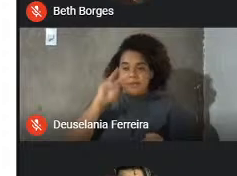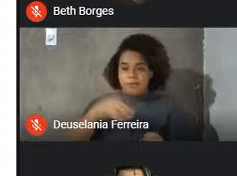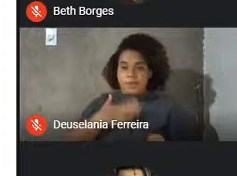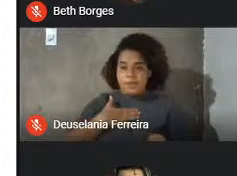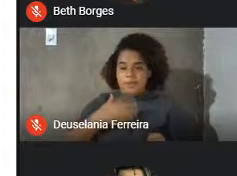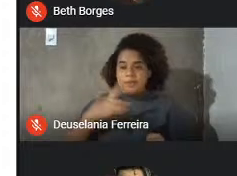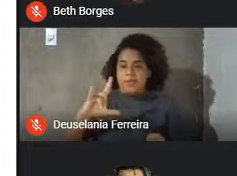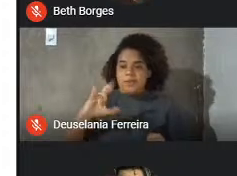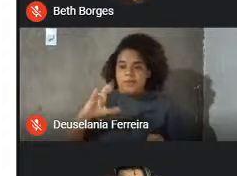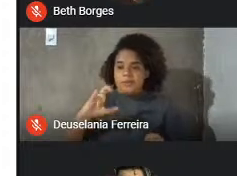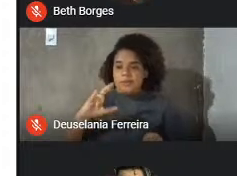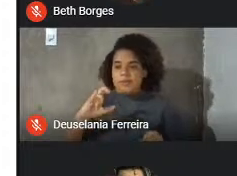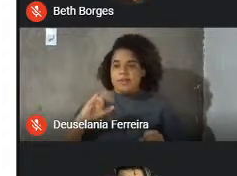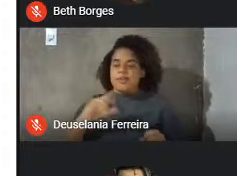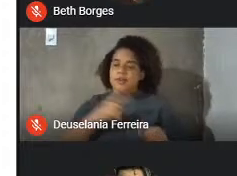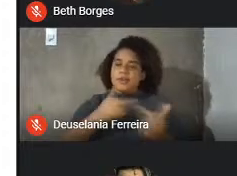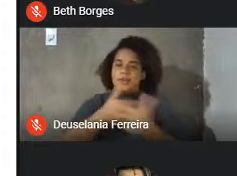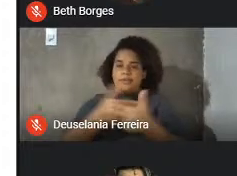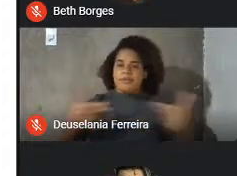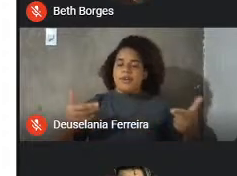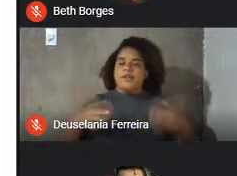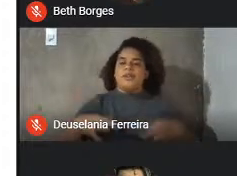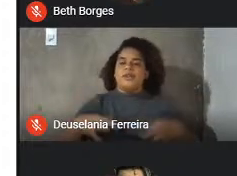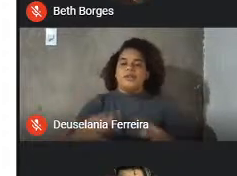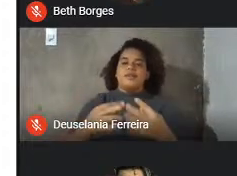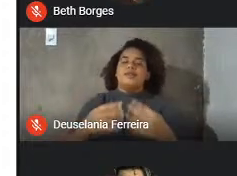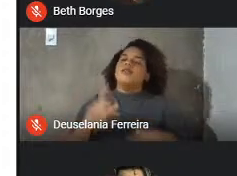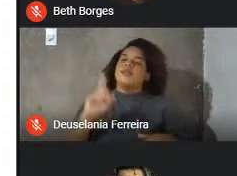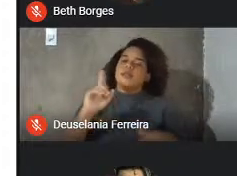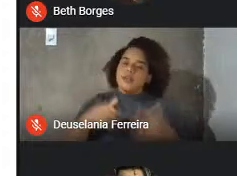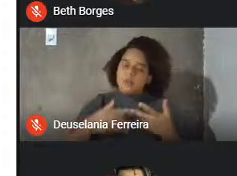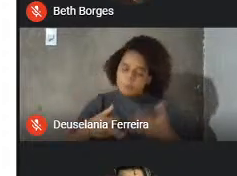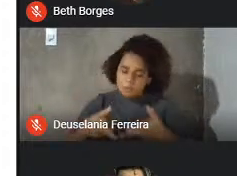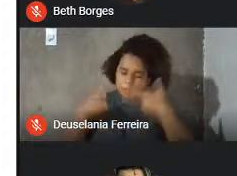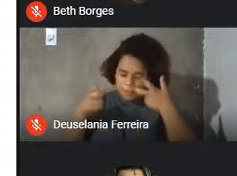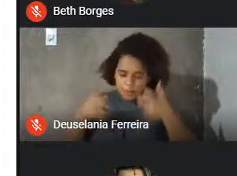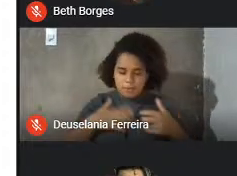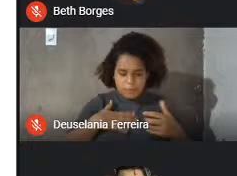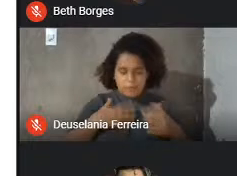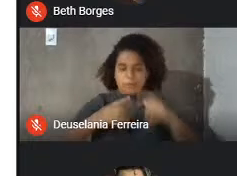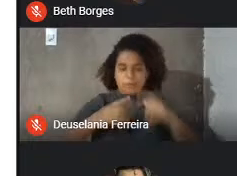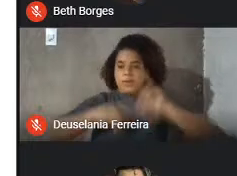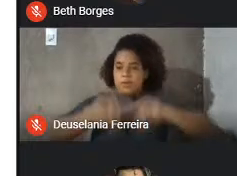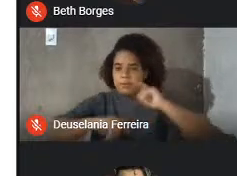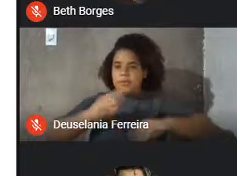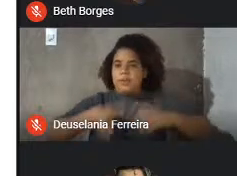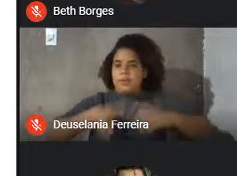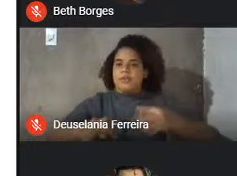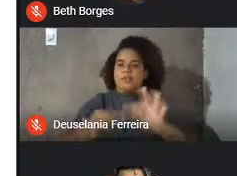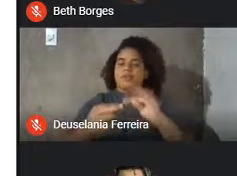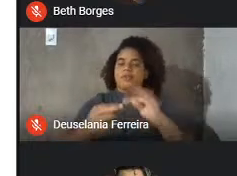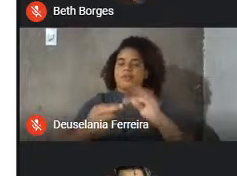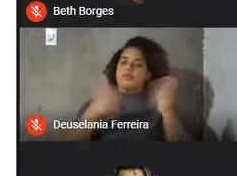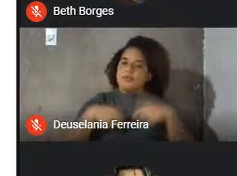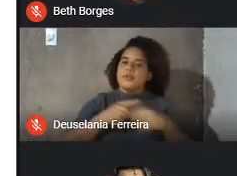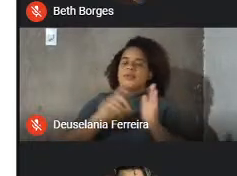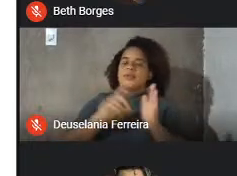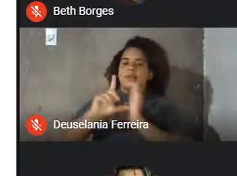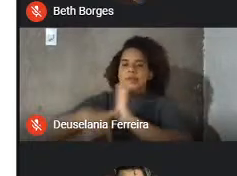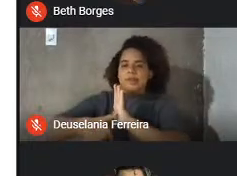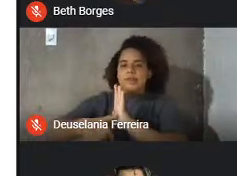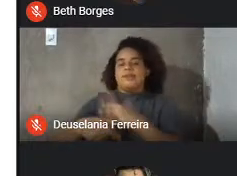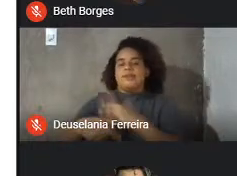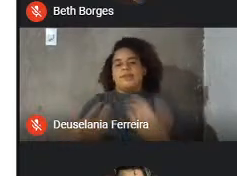meio da palestra que foram aparelhos meus que cometeram um déficit, um atraso, e eu peço muitas desculpas, tá?